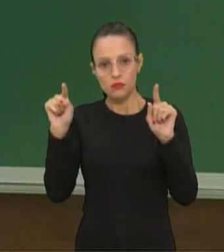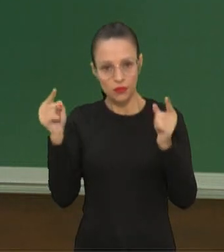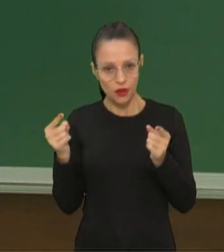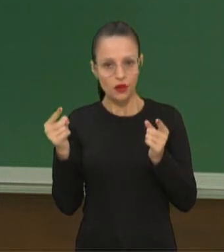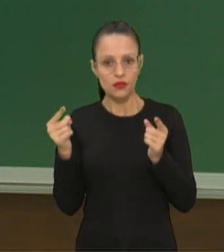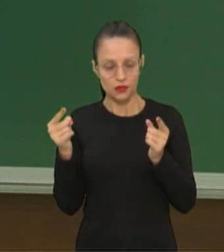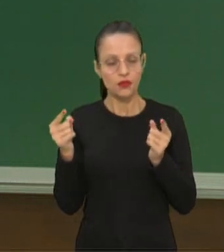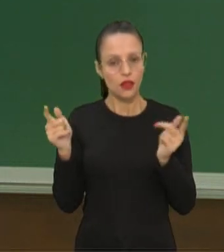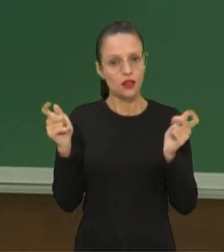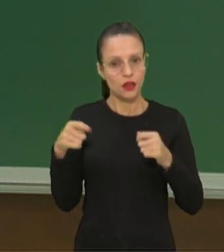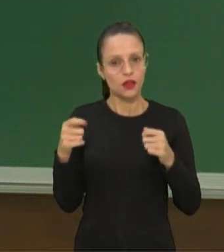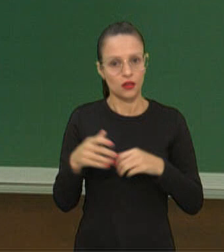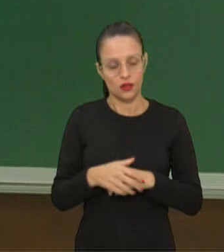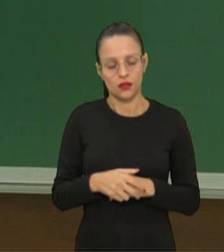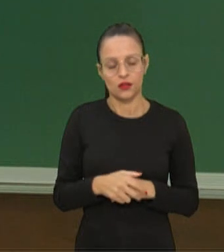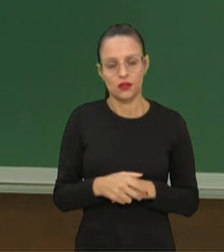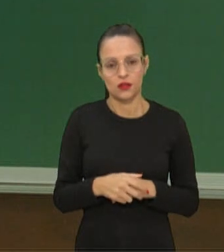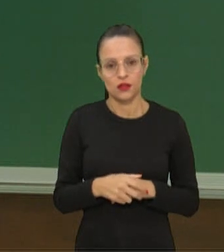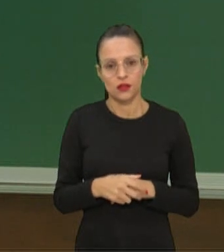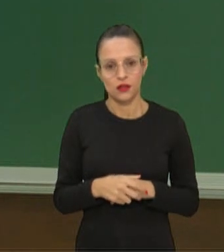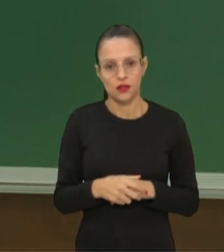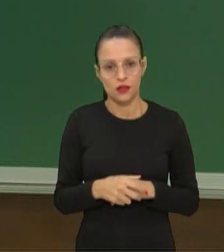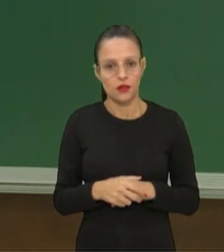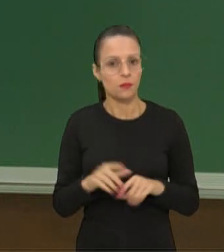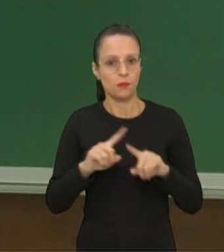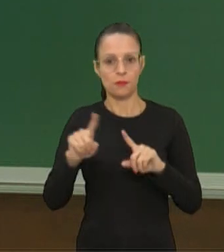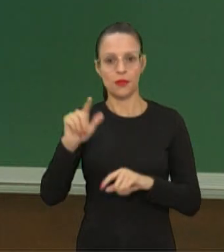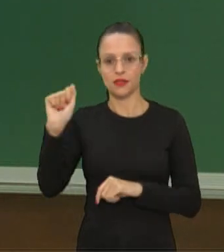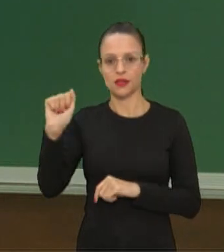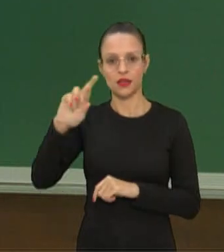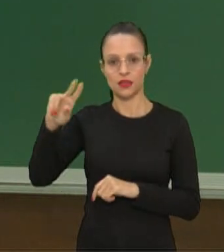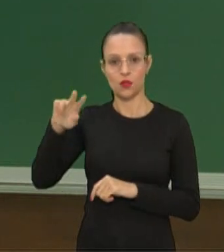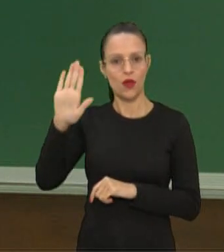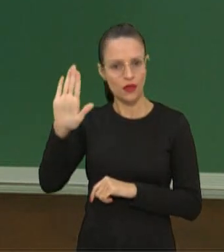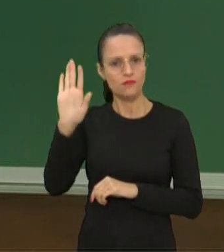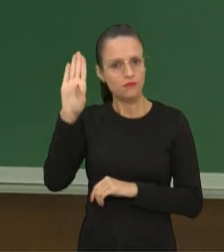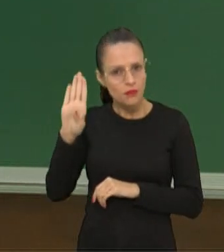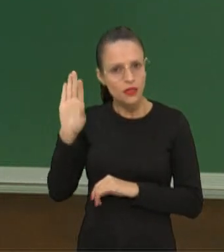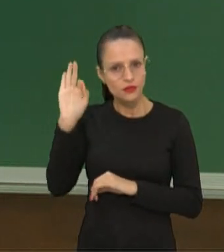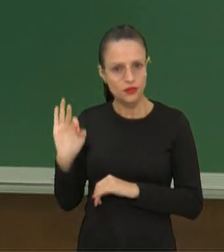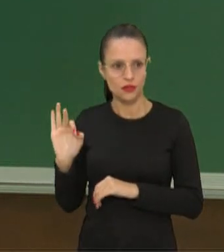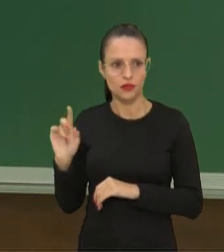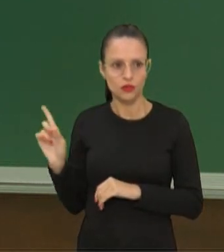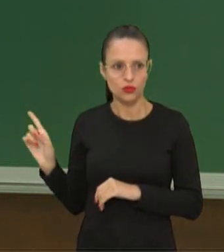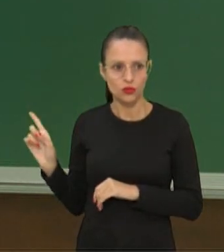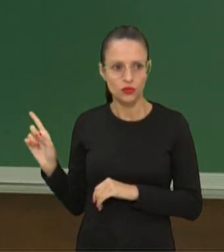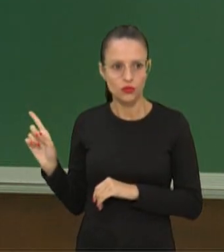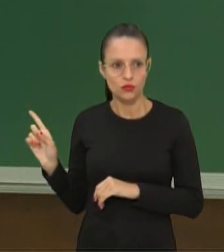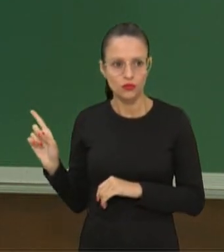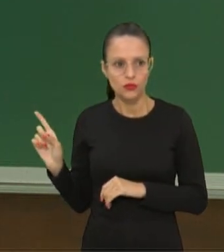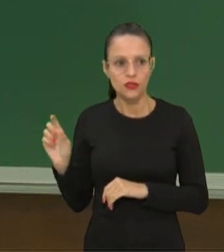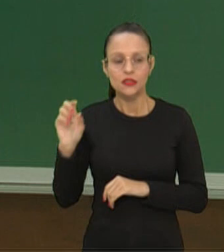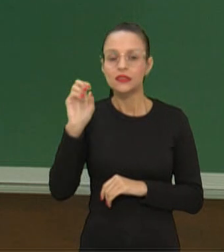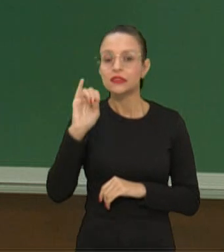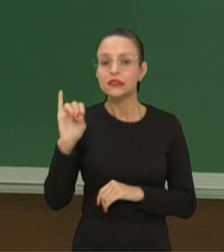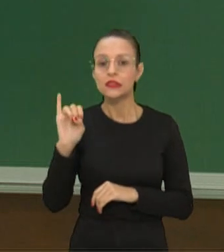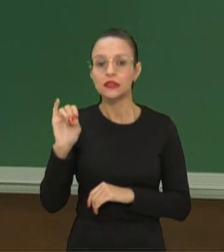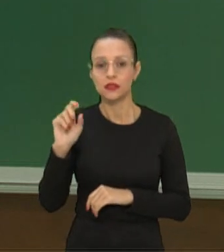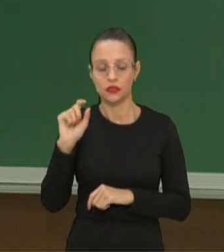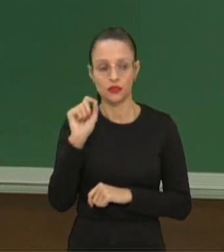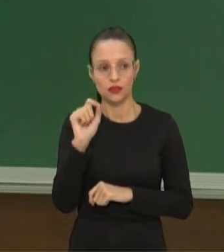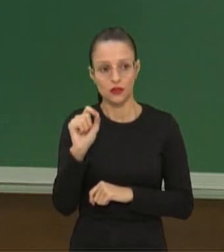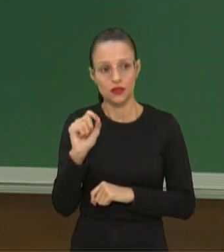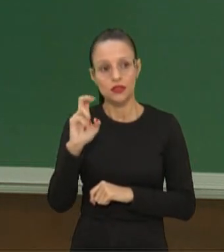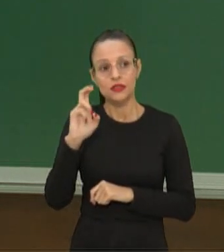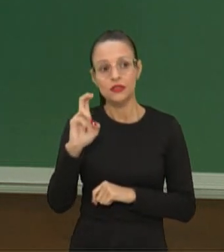5x e o 15. Mas a letra A não é uma alternativa boa. A B é uma alternativa melhor. Poderia ser a B se o